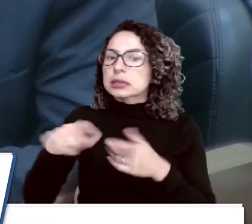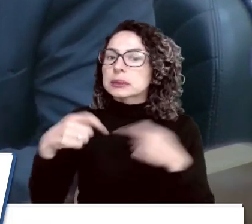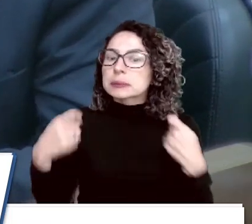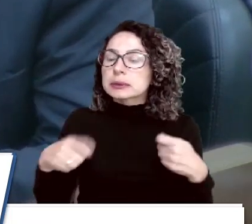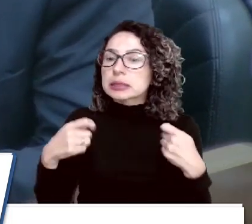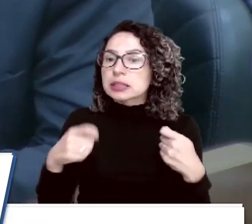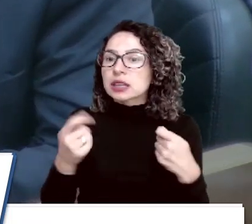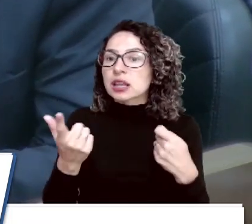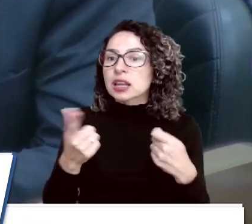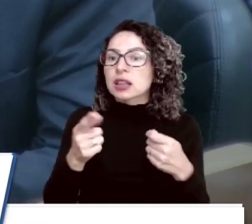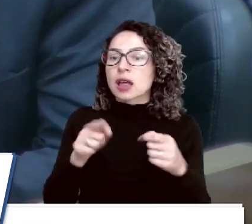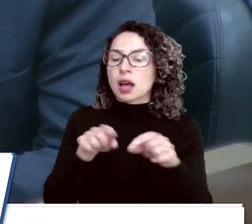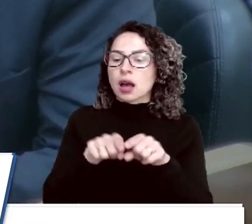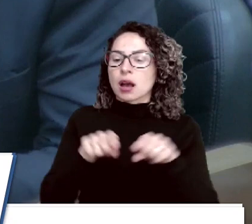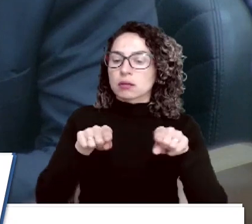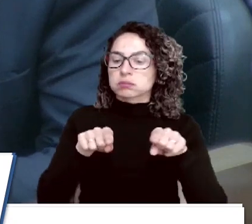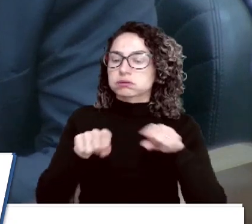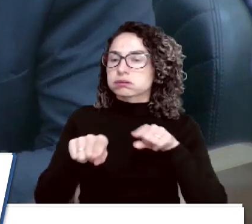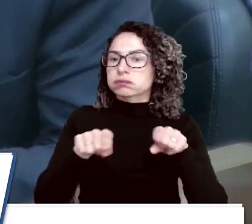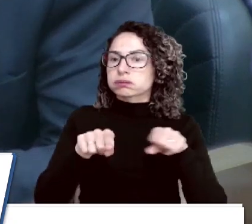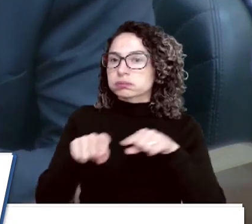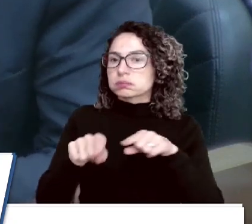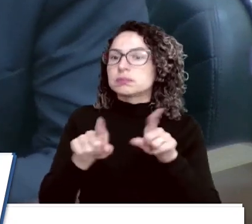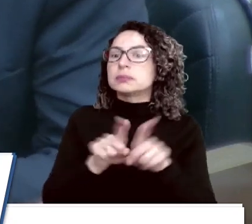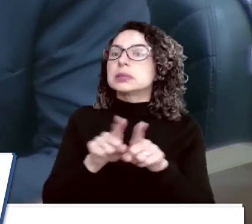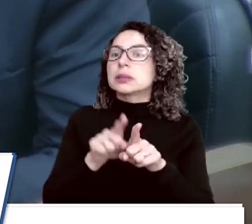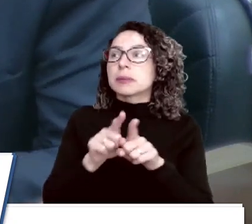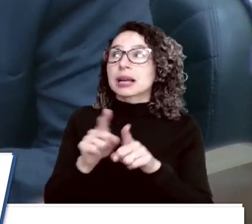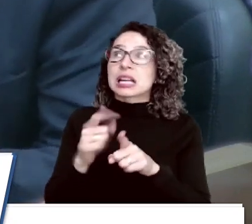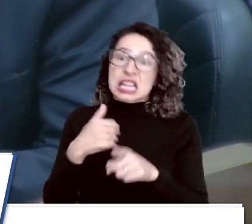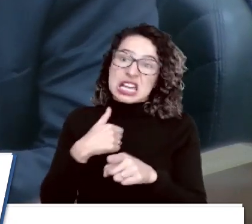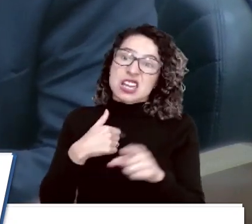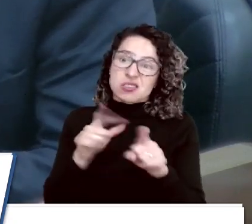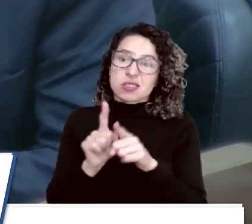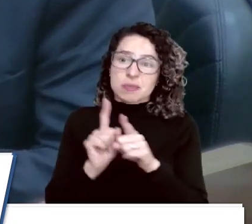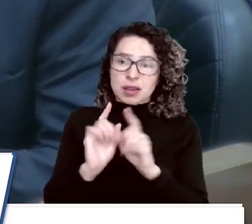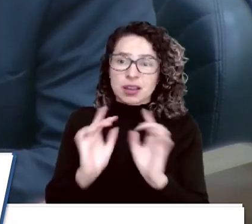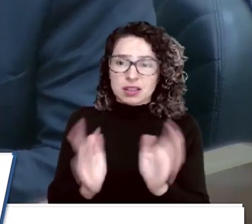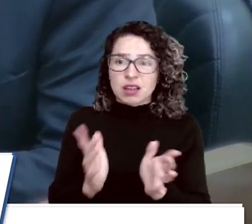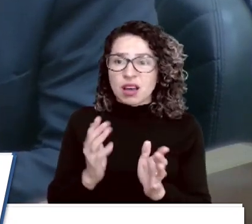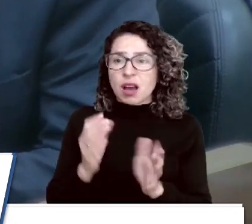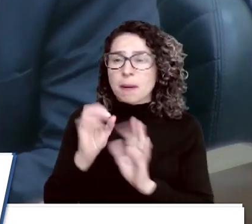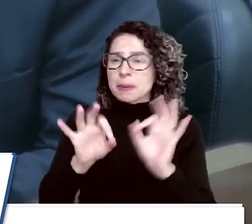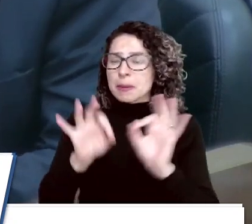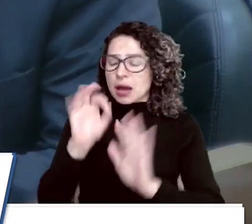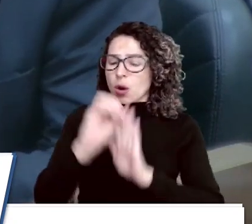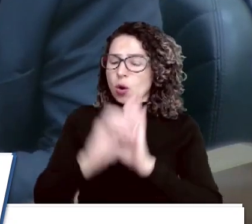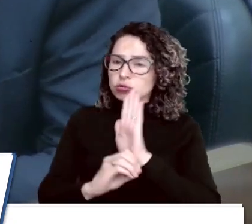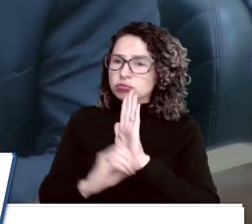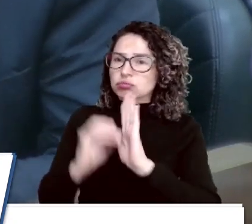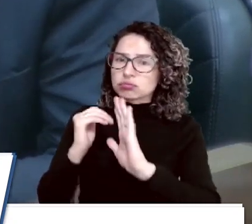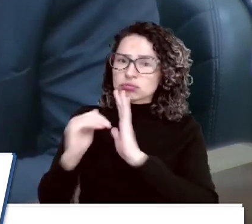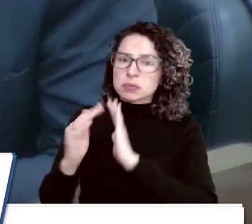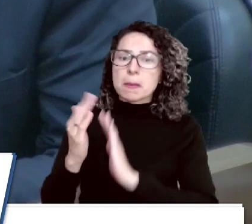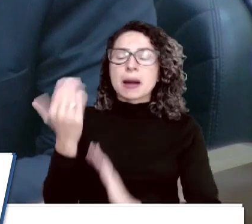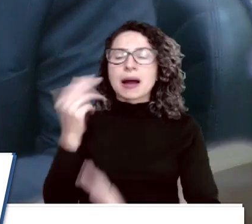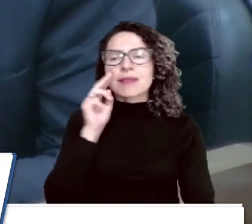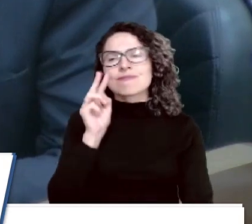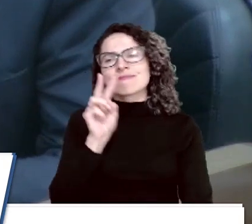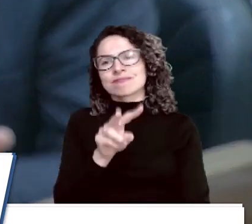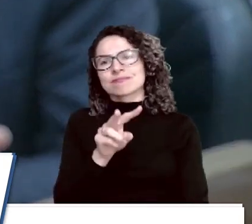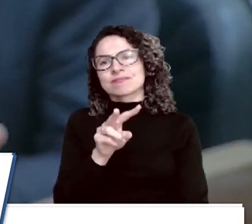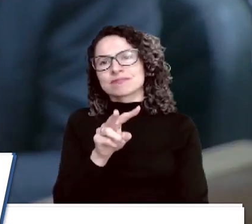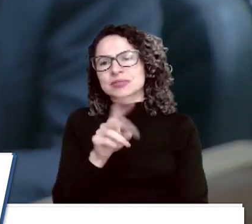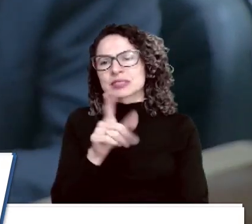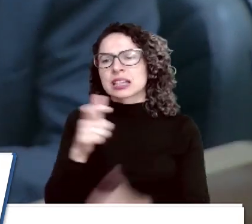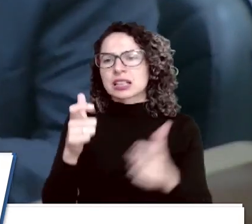dessa duplicação. E quando, inclusive até eu fiz alguns ofícios, e quando olhávamos para